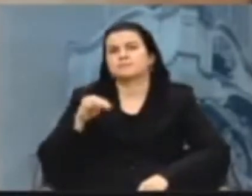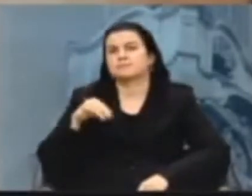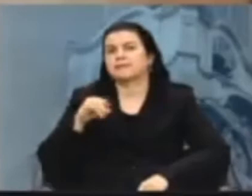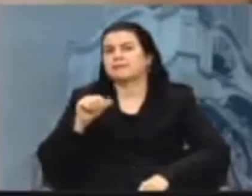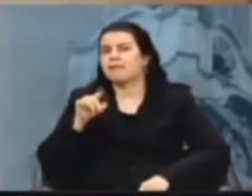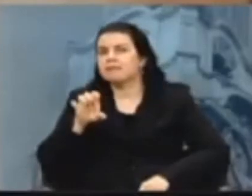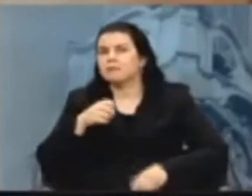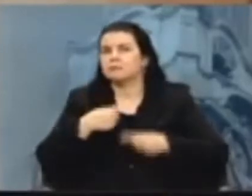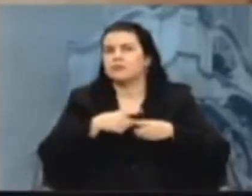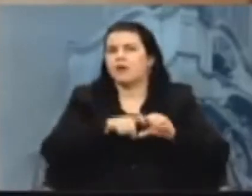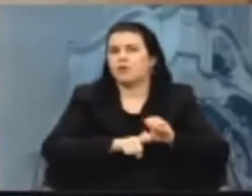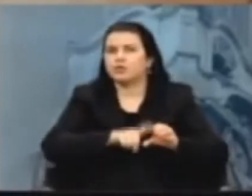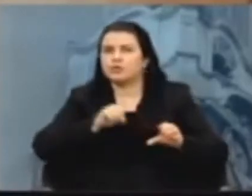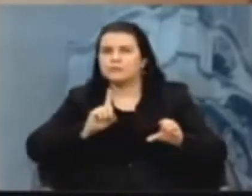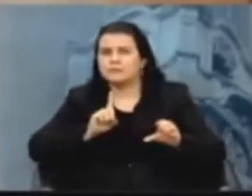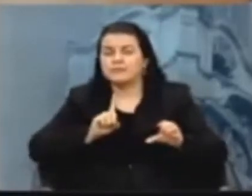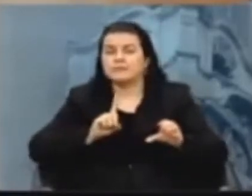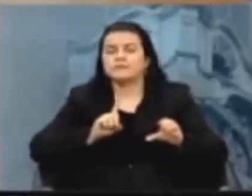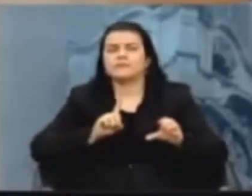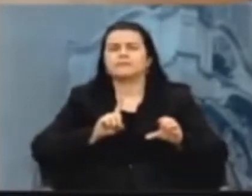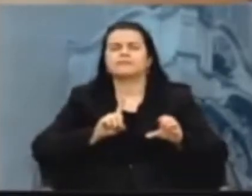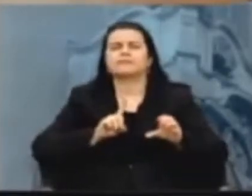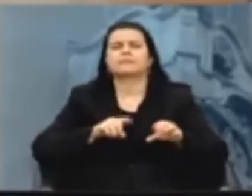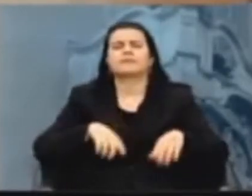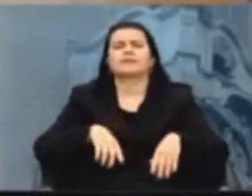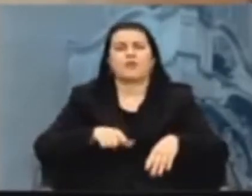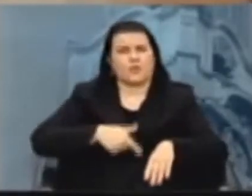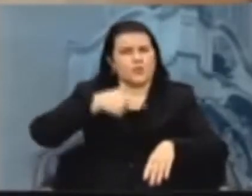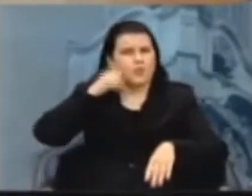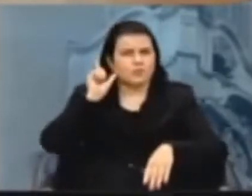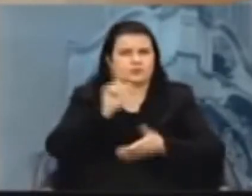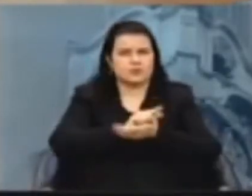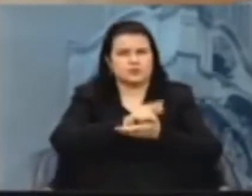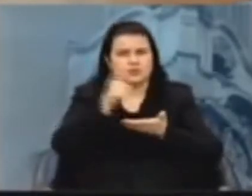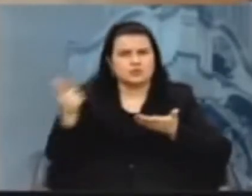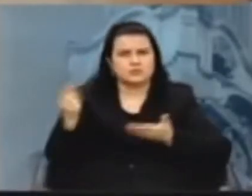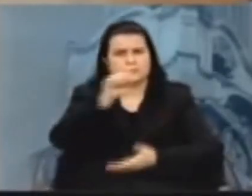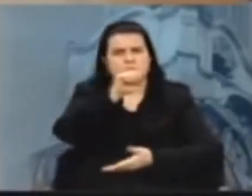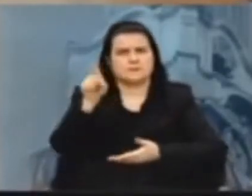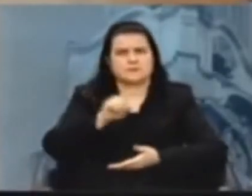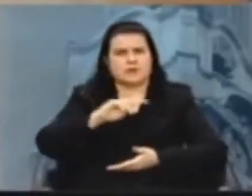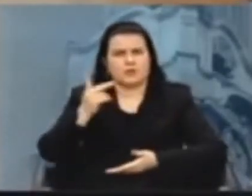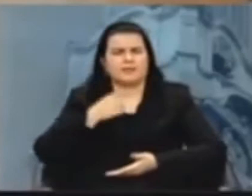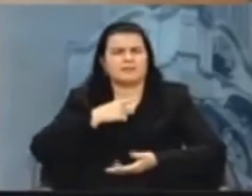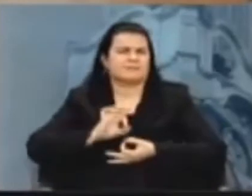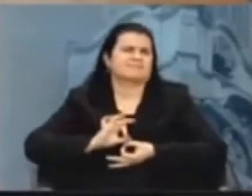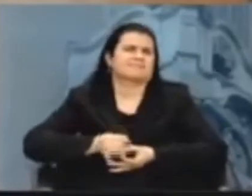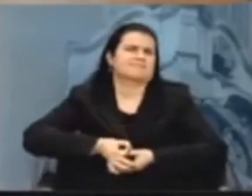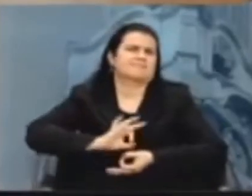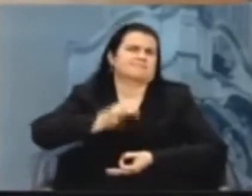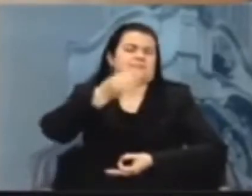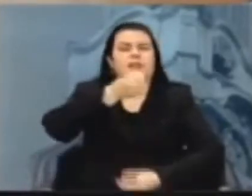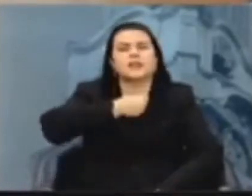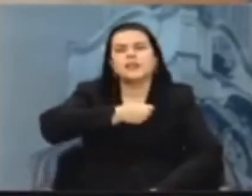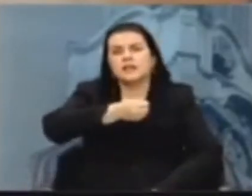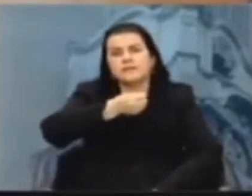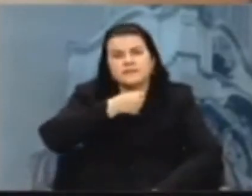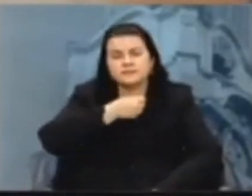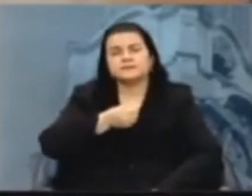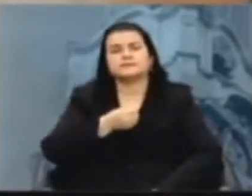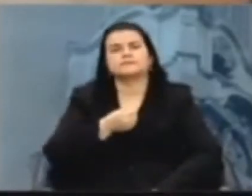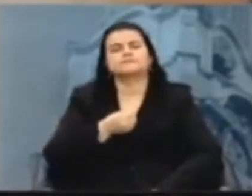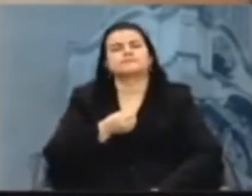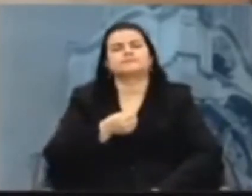vejamos, em 00h de ontem, em longa entrevista de página inteira, o escolhido pelo